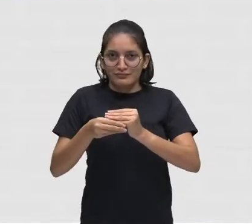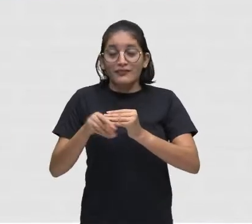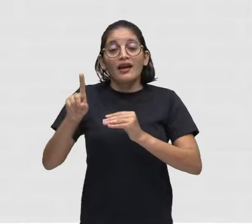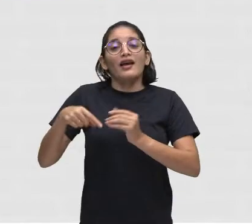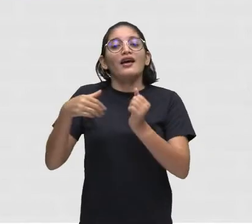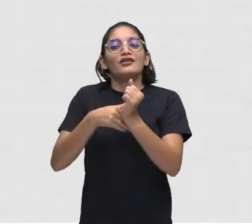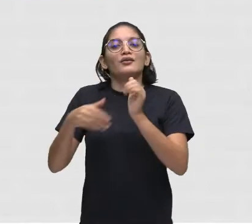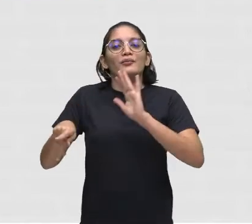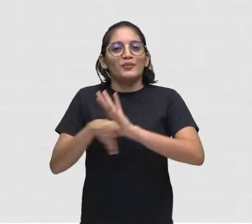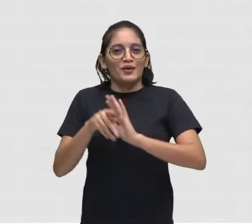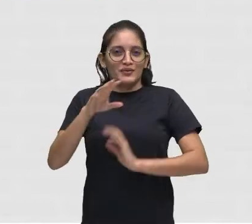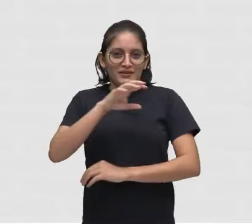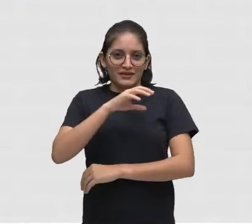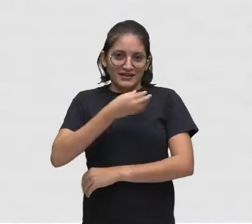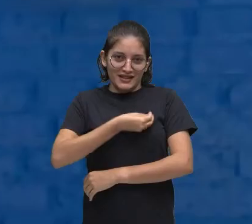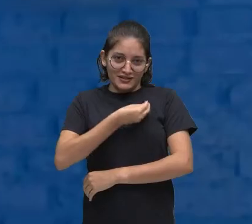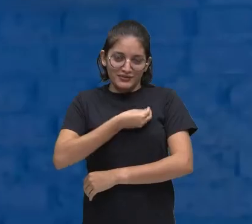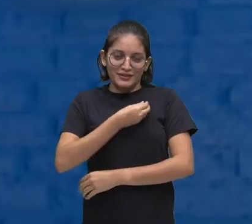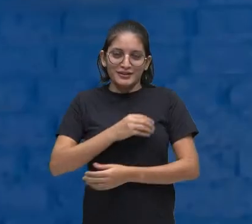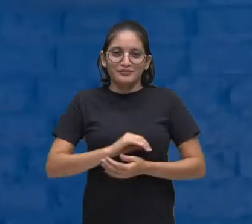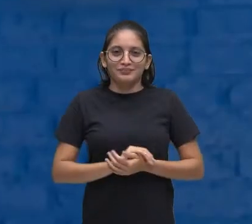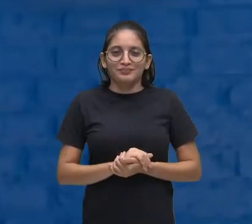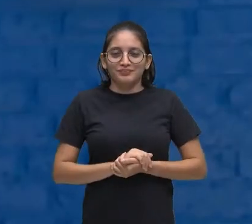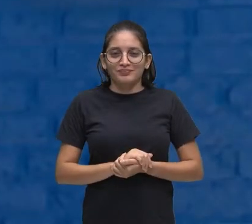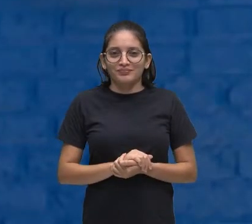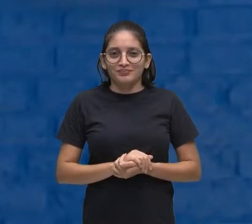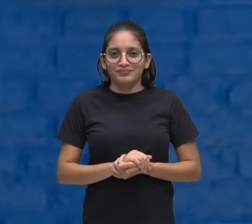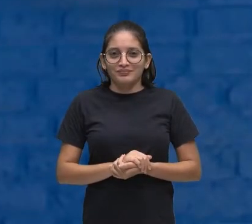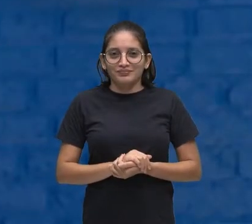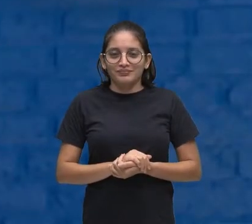segredo da vida. Gente, o que vocês